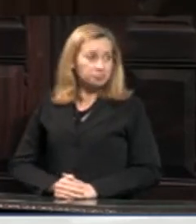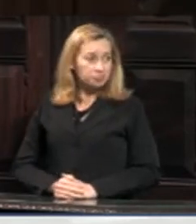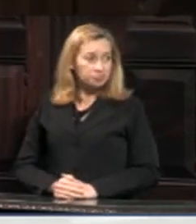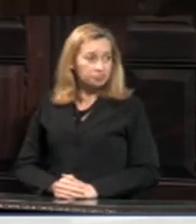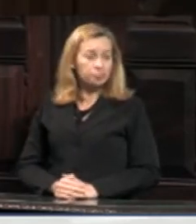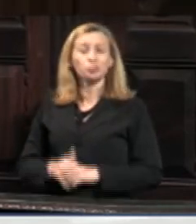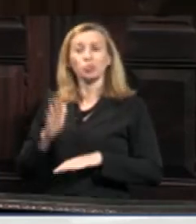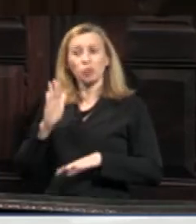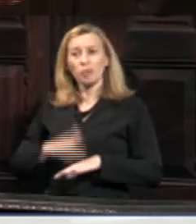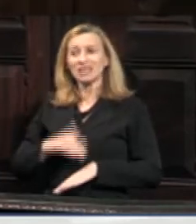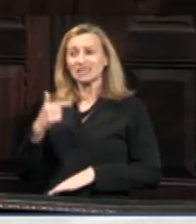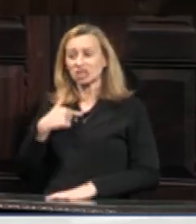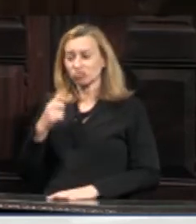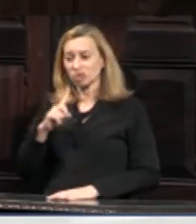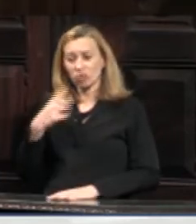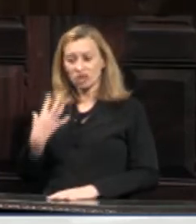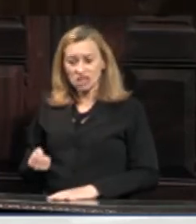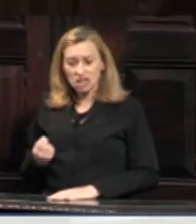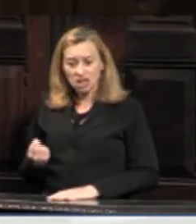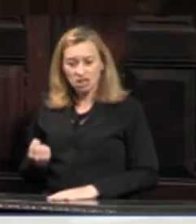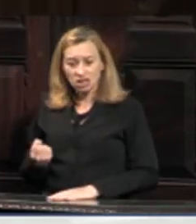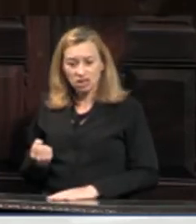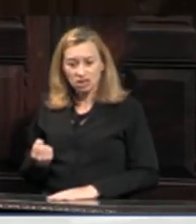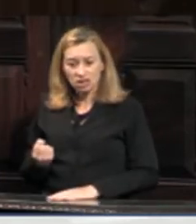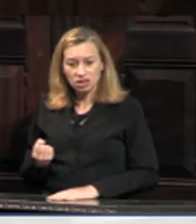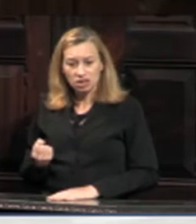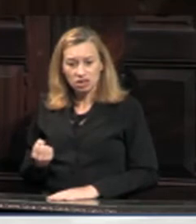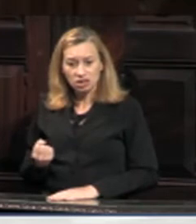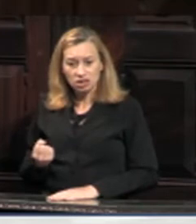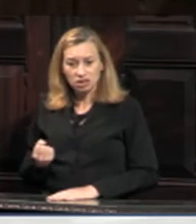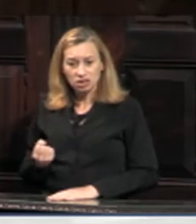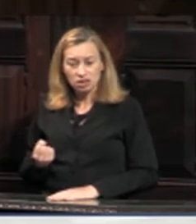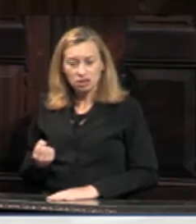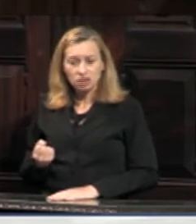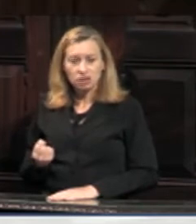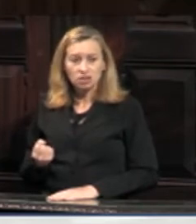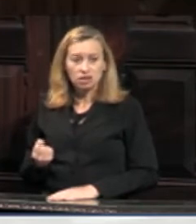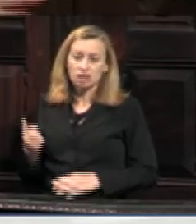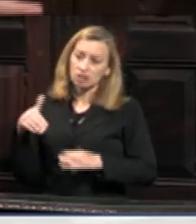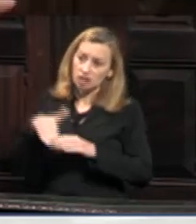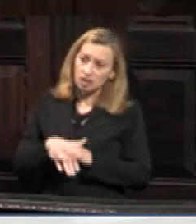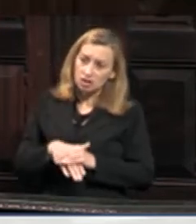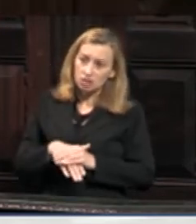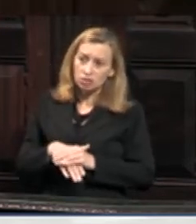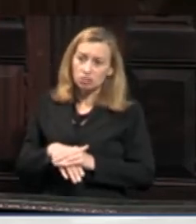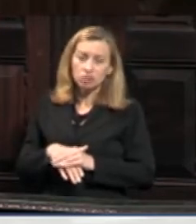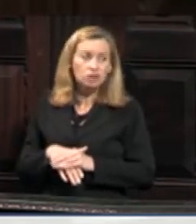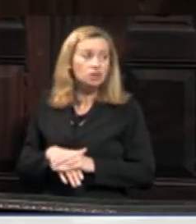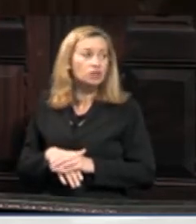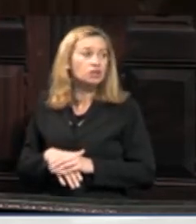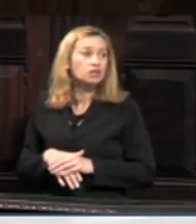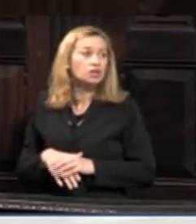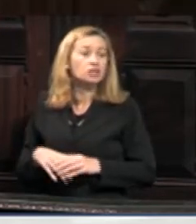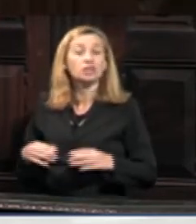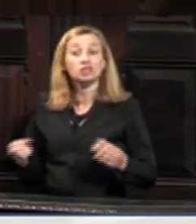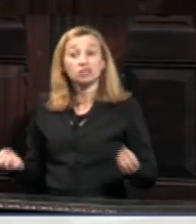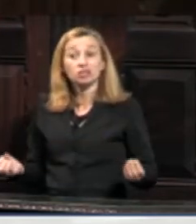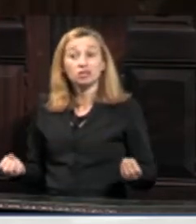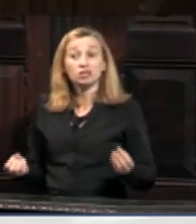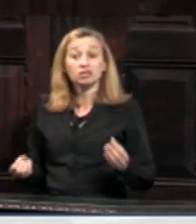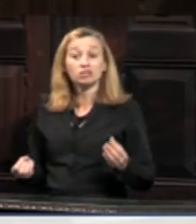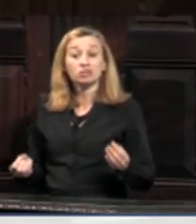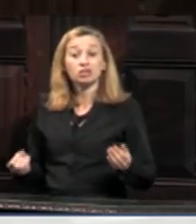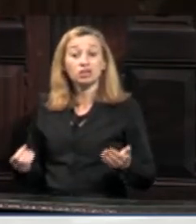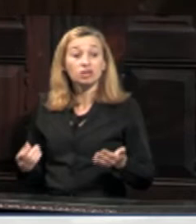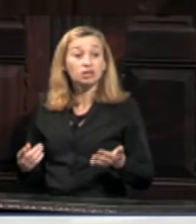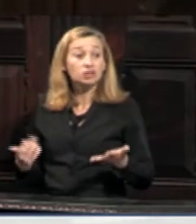eu discorde da ira que está nessas eleições, ela está sendo realizada sob